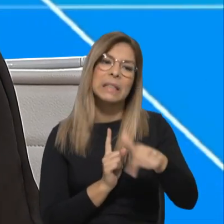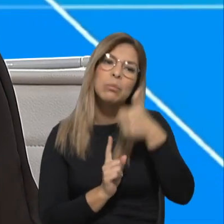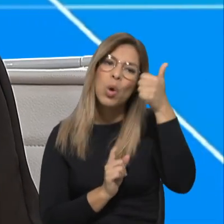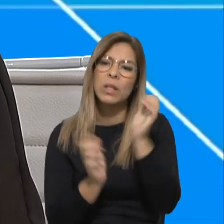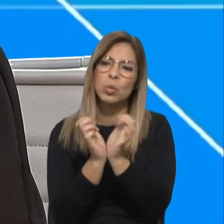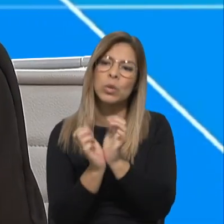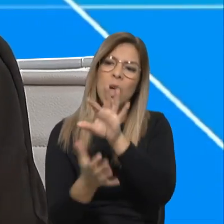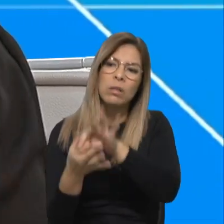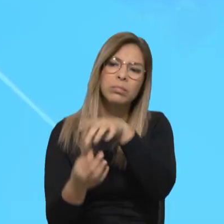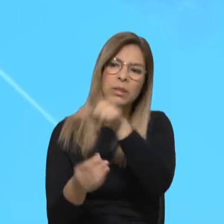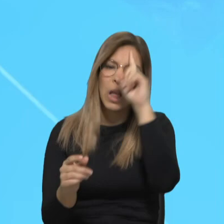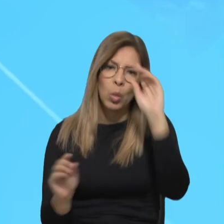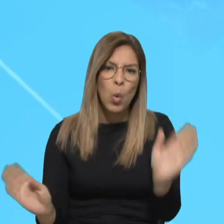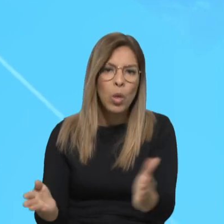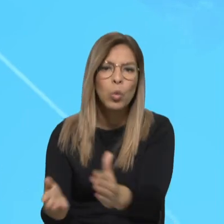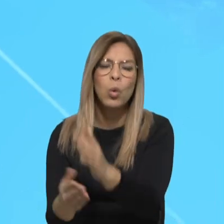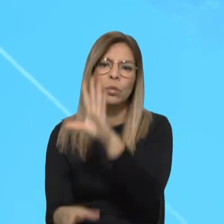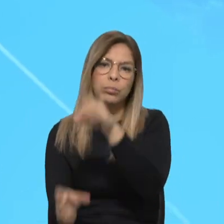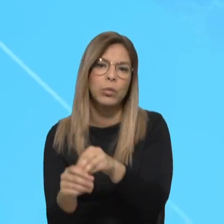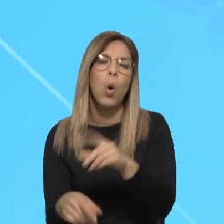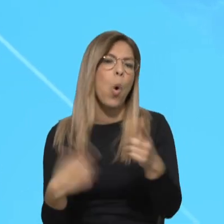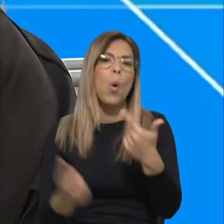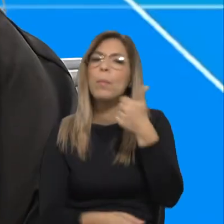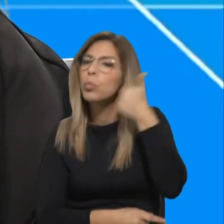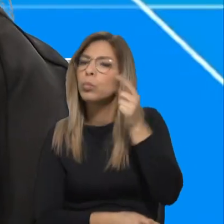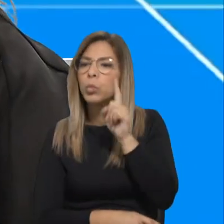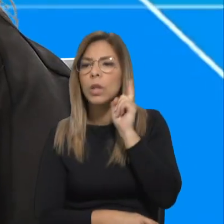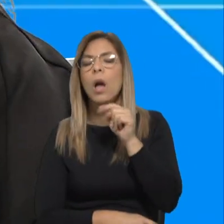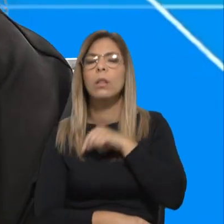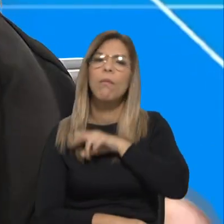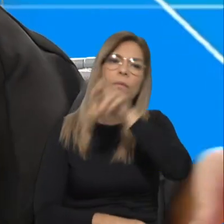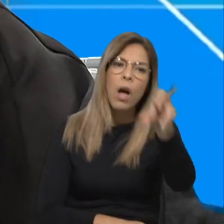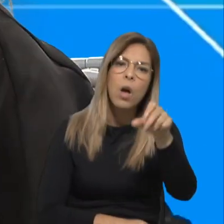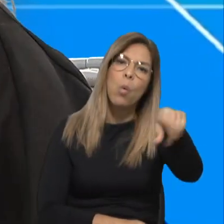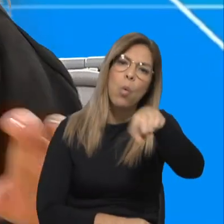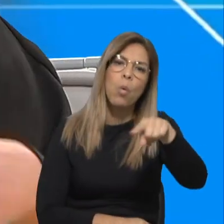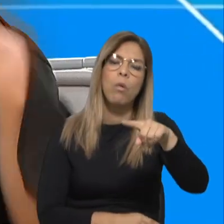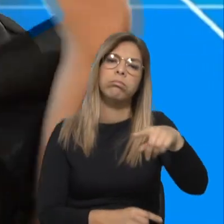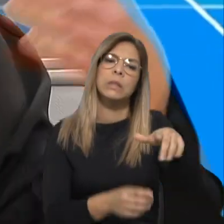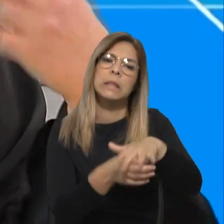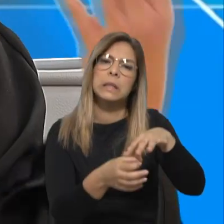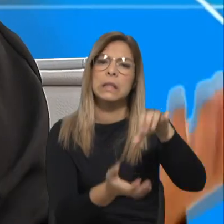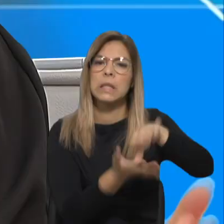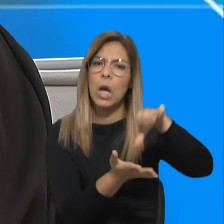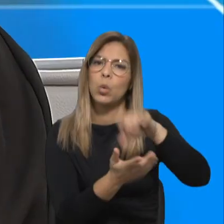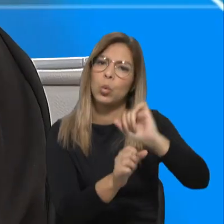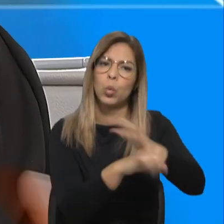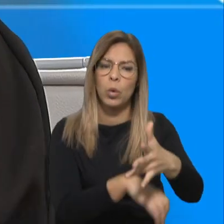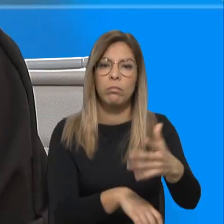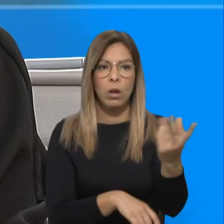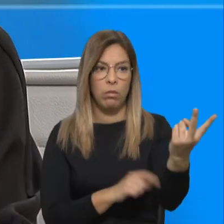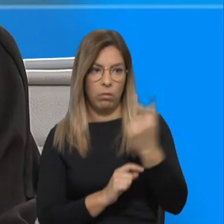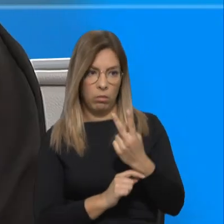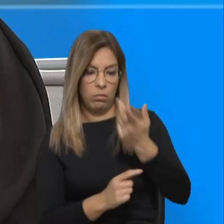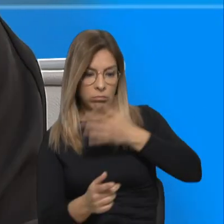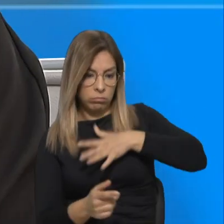com as educadoras de infância. Era muito importante que fosse agora também ali a outro centro trabalhar. Ou seja, isso vai se multiplicando. E,